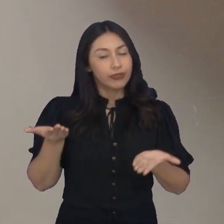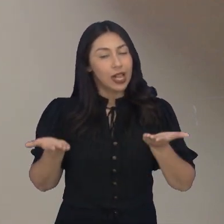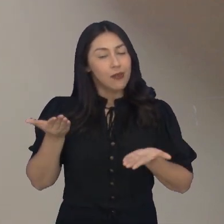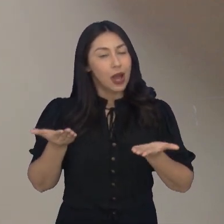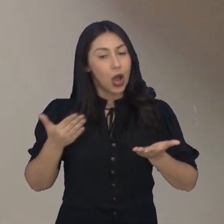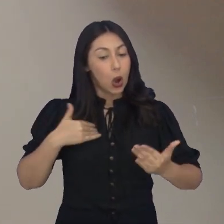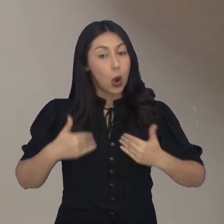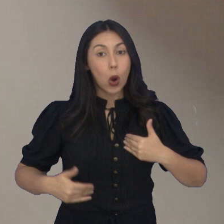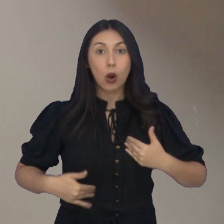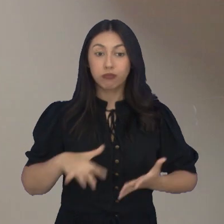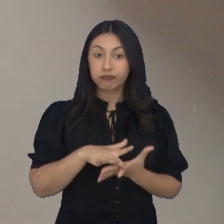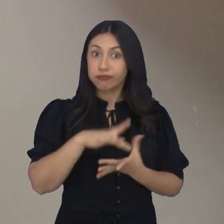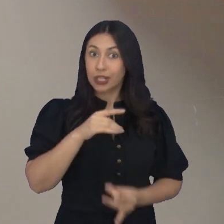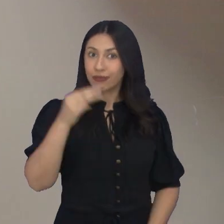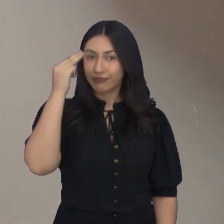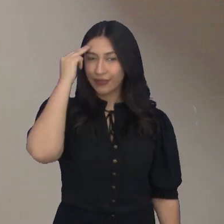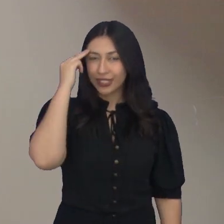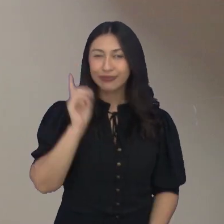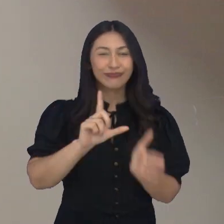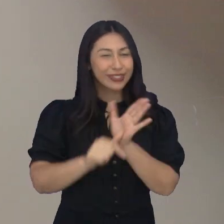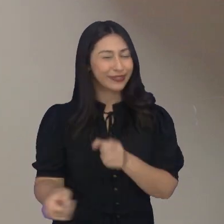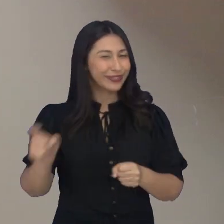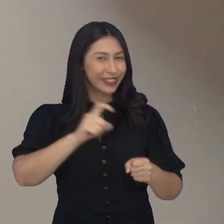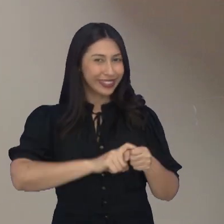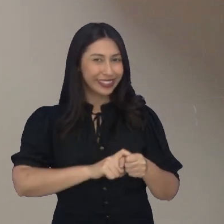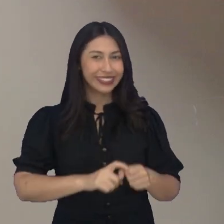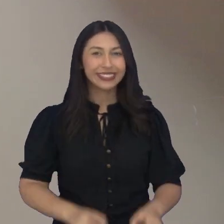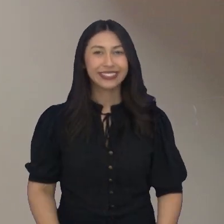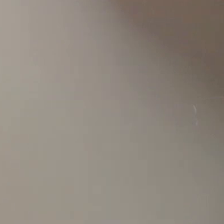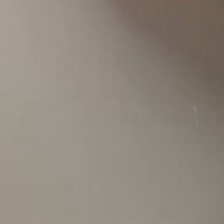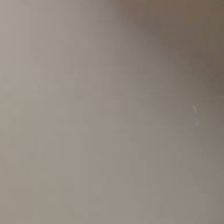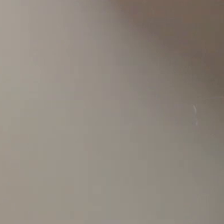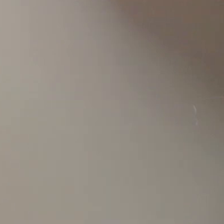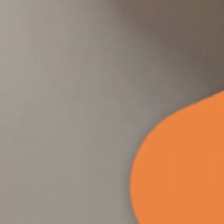e espírito. A gente volta já já, fica aí.